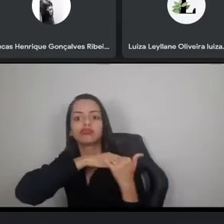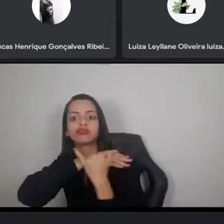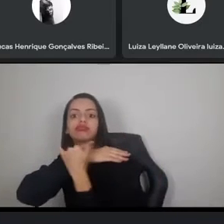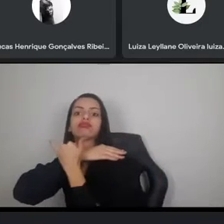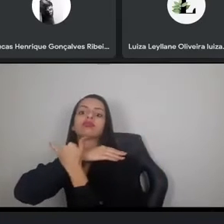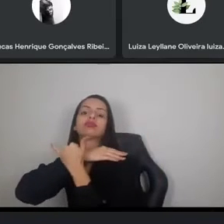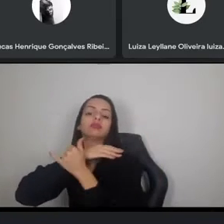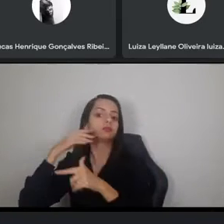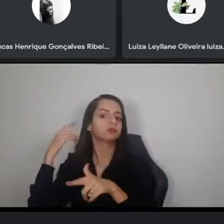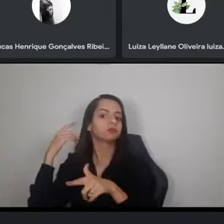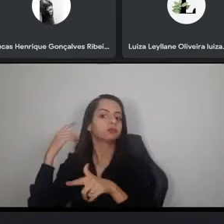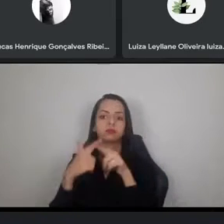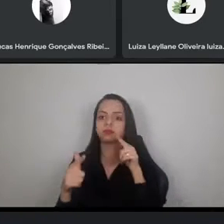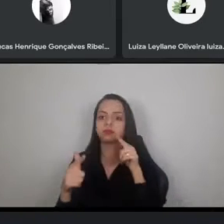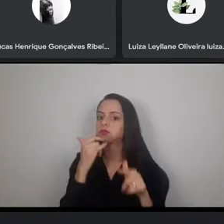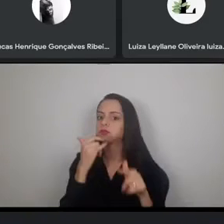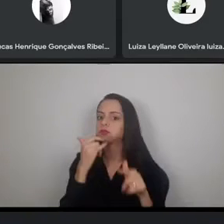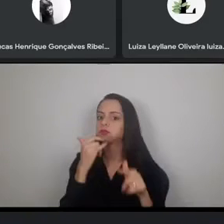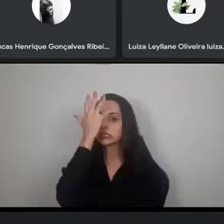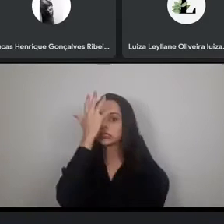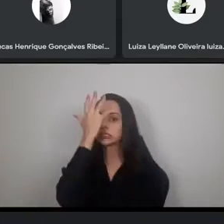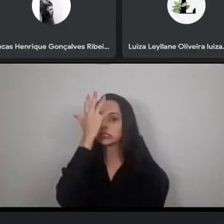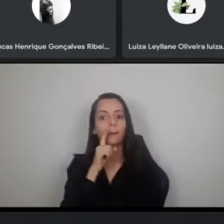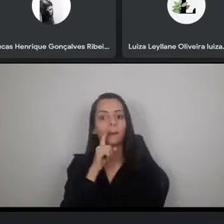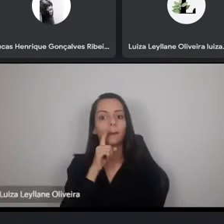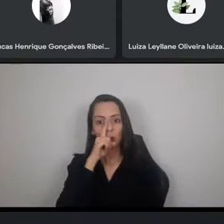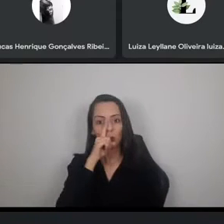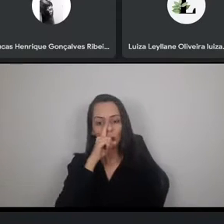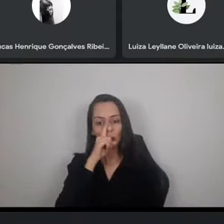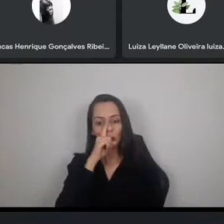Então, devemos colocar